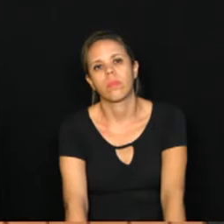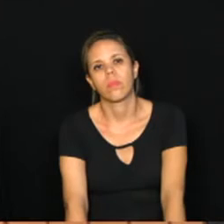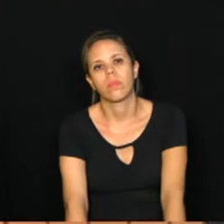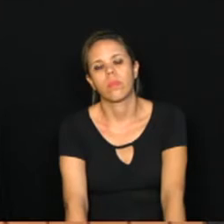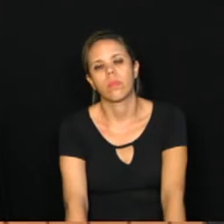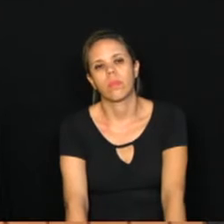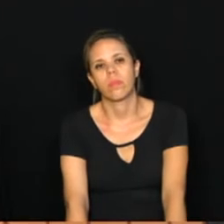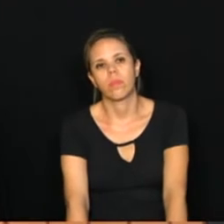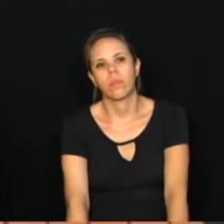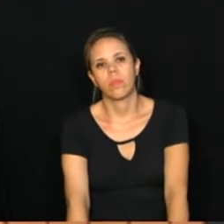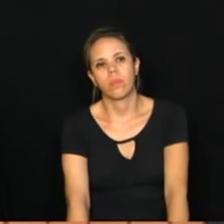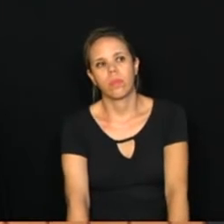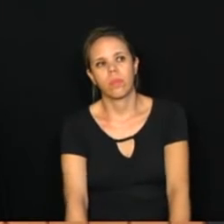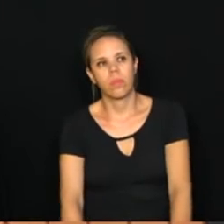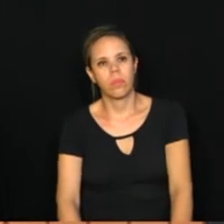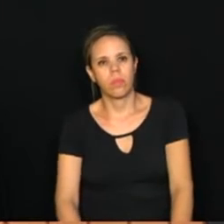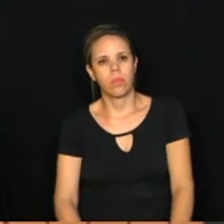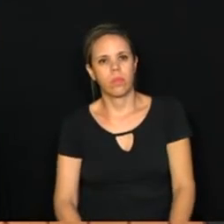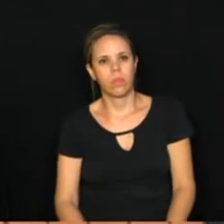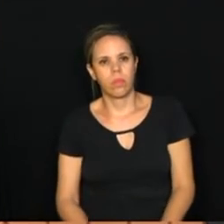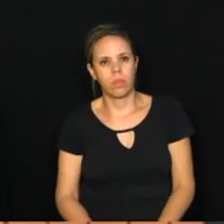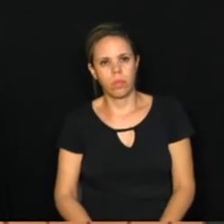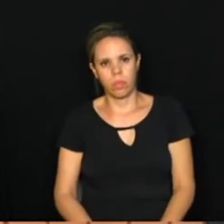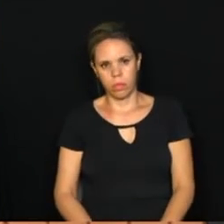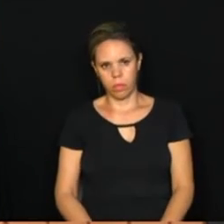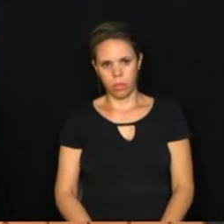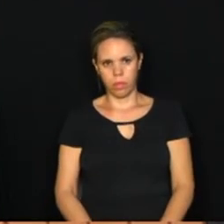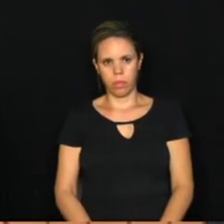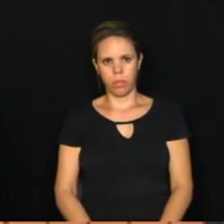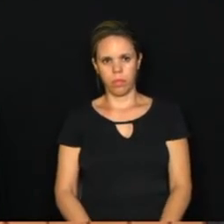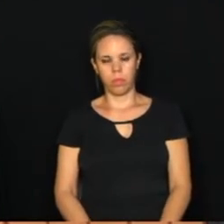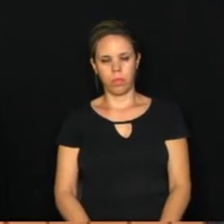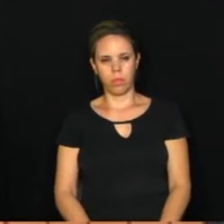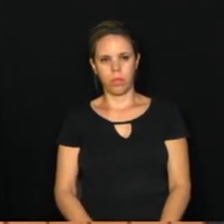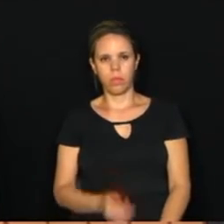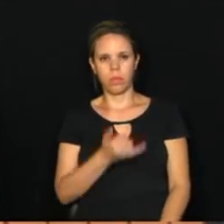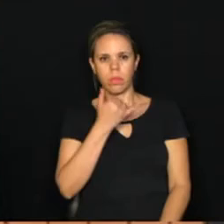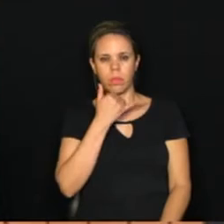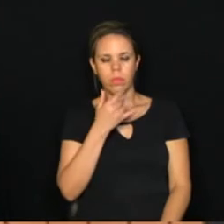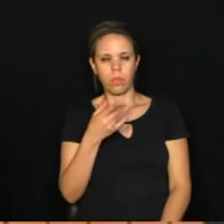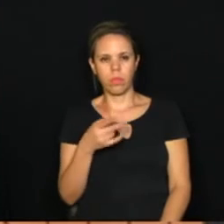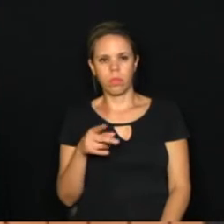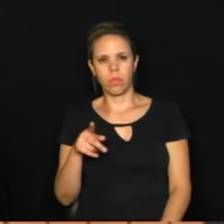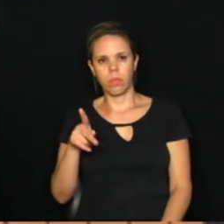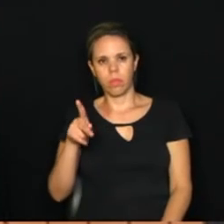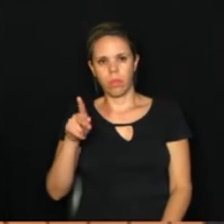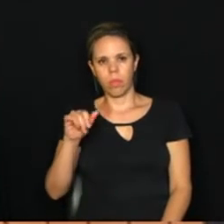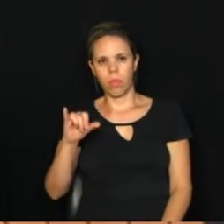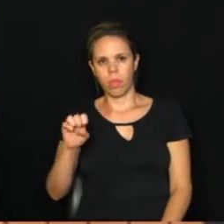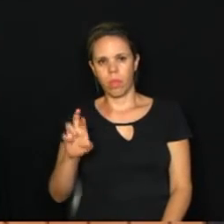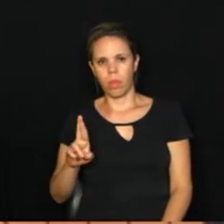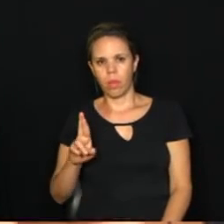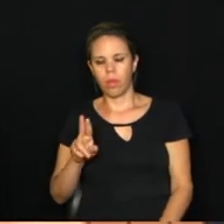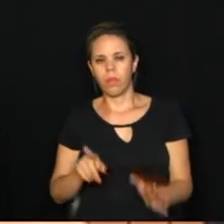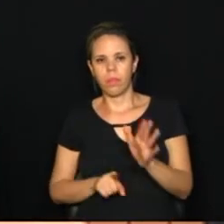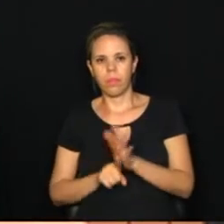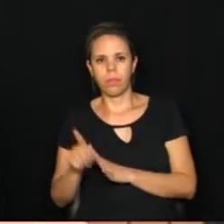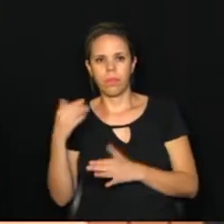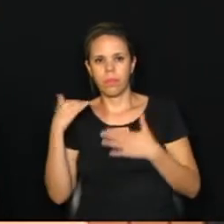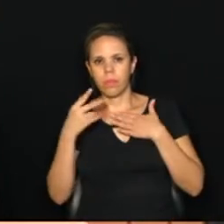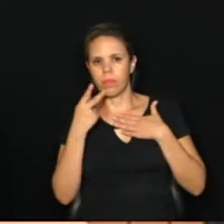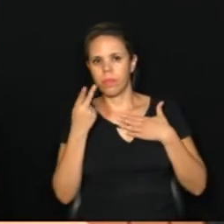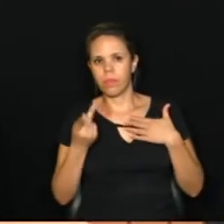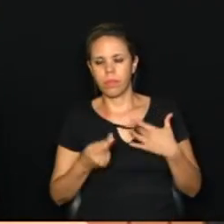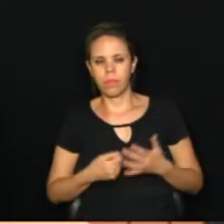Você está sem som, Rossini, seu som está desligado. Ah, perdão, desculpa. Não, para o Kaisi, rapidamente, naquilo que a Mariana falou,